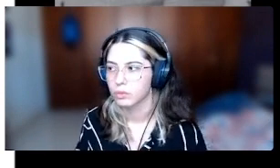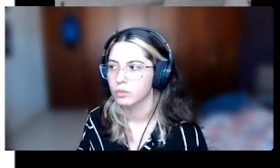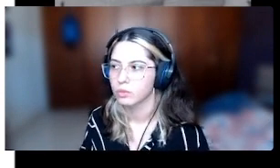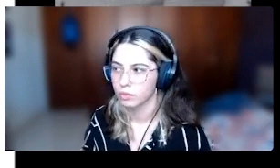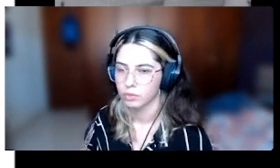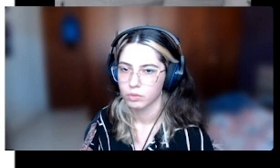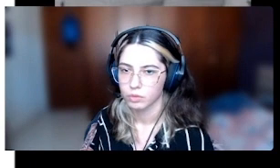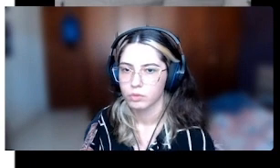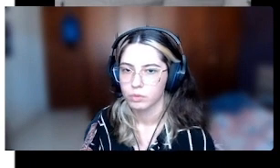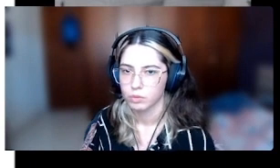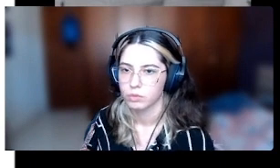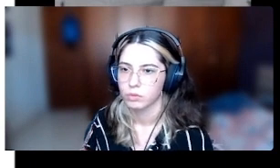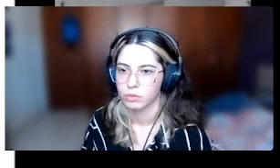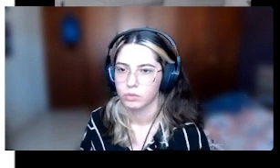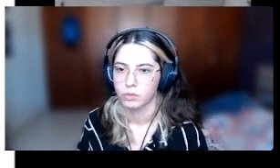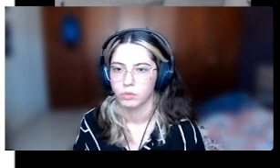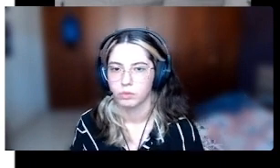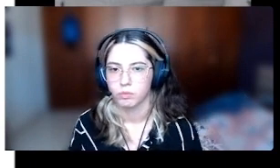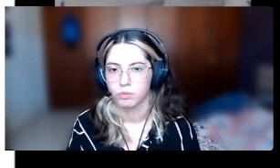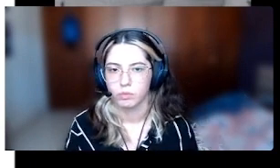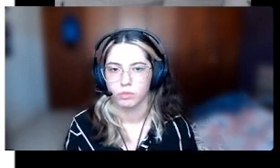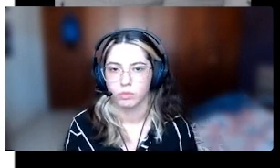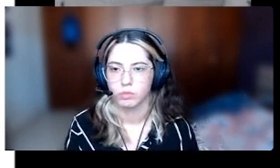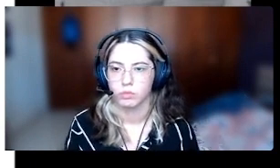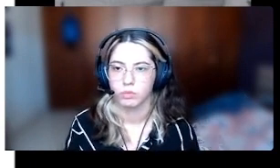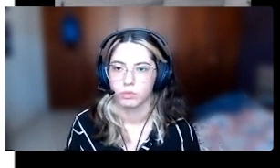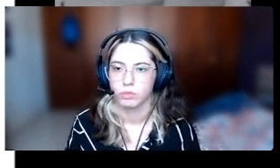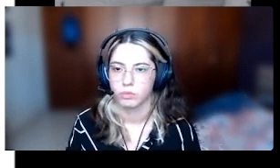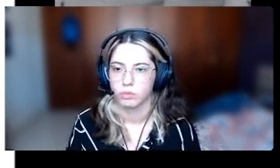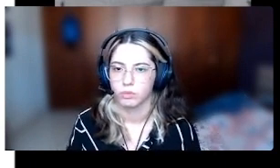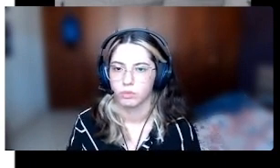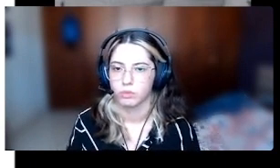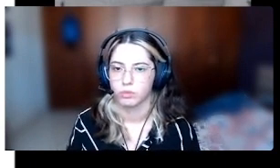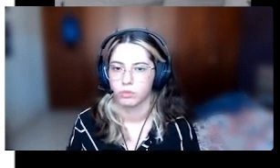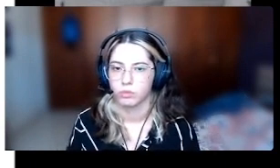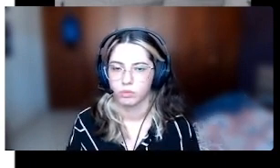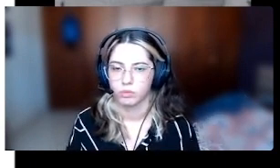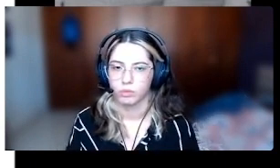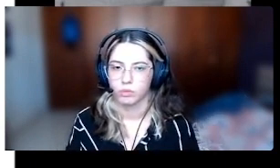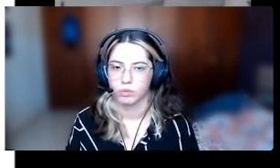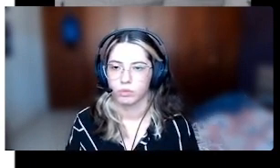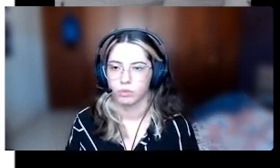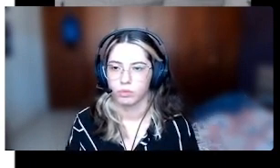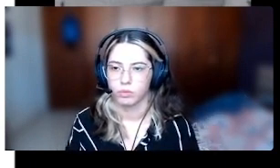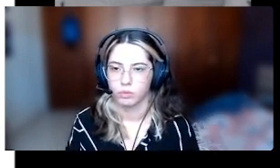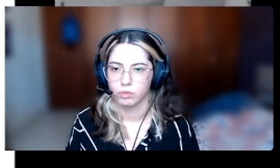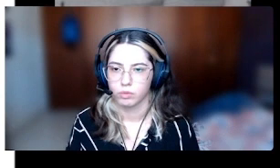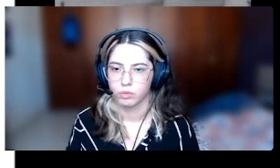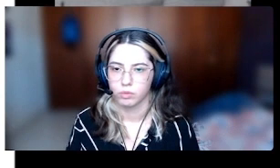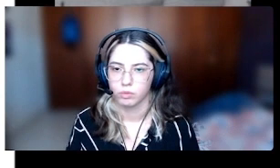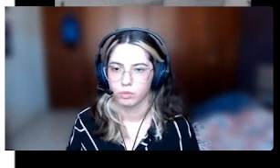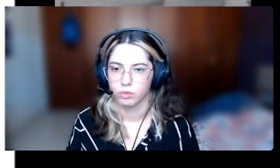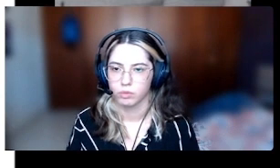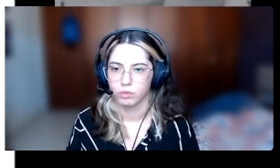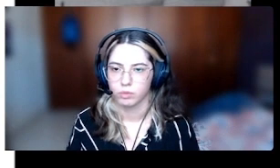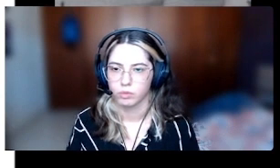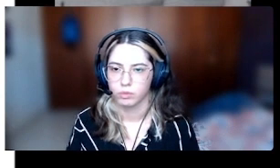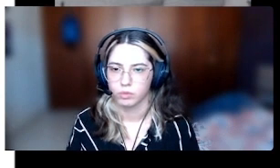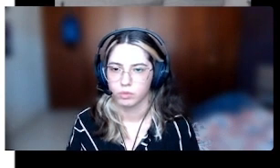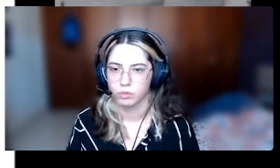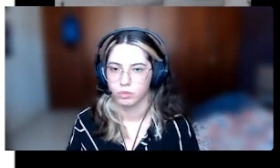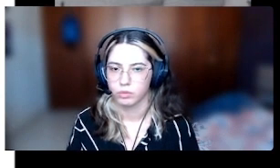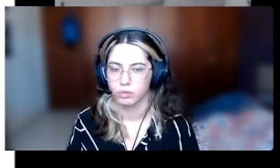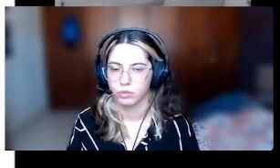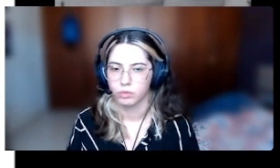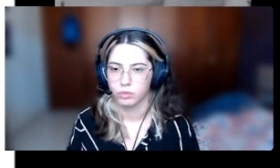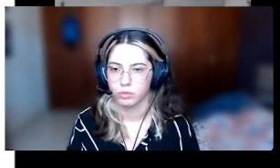7190/97. Ela teve um desempenho satisfatório quanto à resistência e módulo de elasticidade, o que significa que ela pode ser usada para fazer